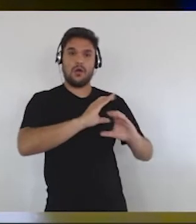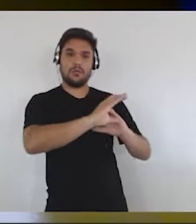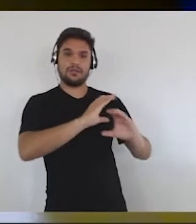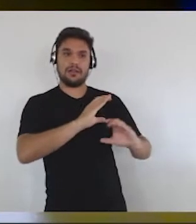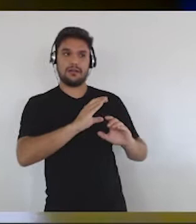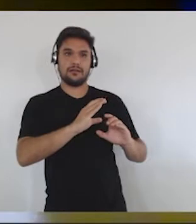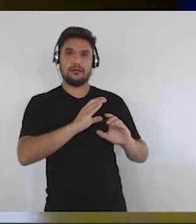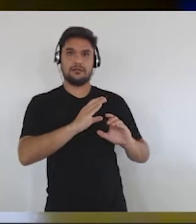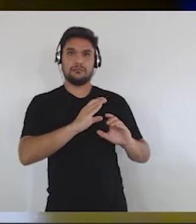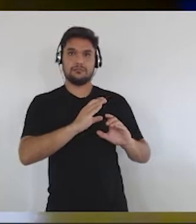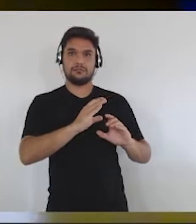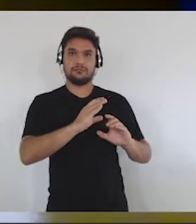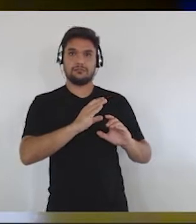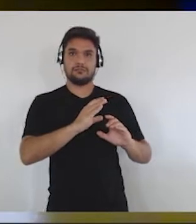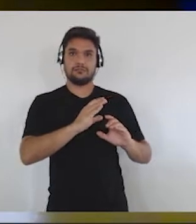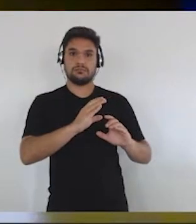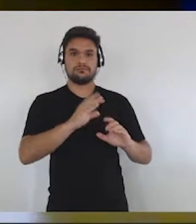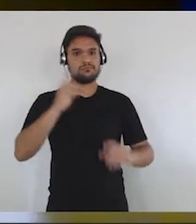presumem